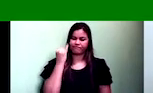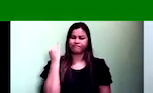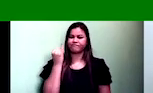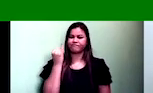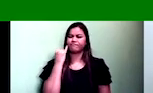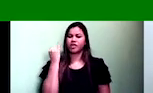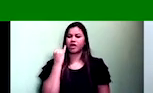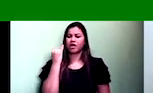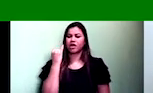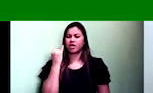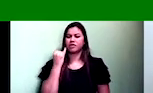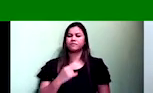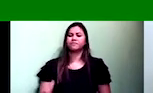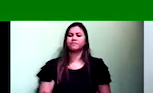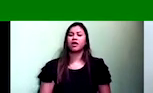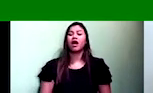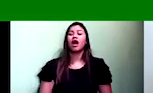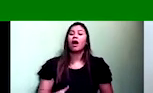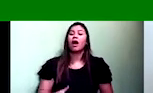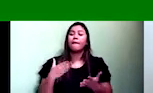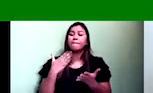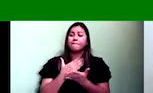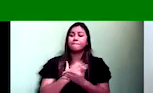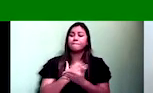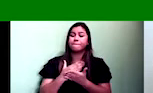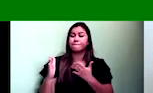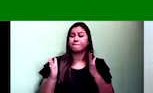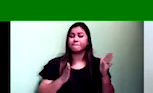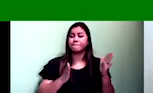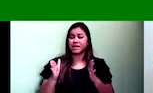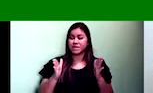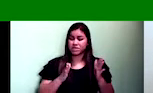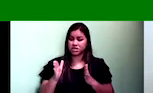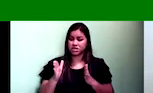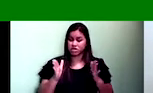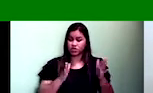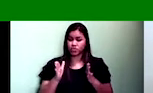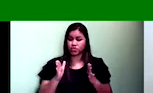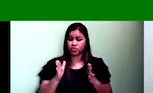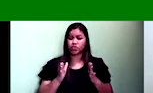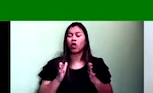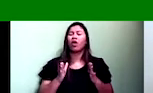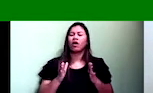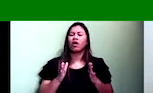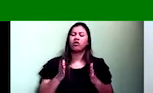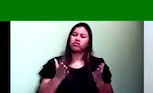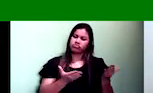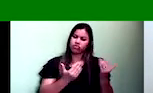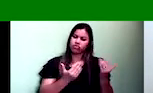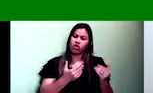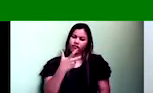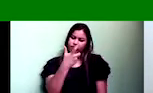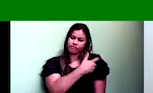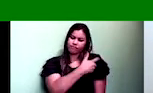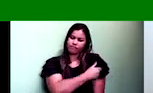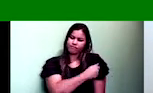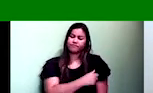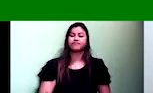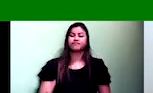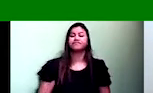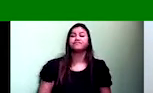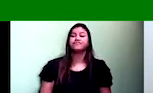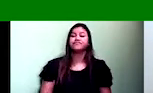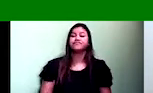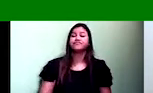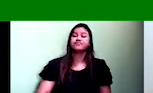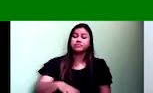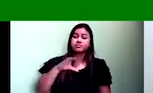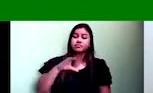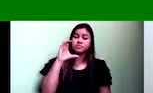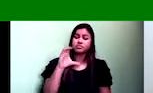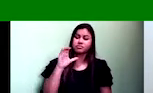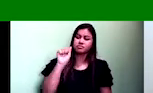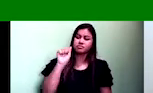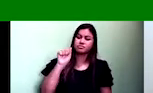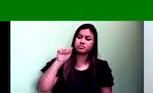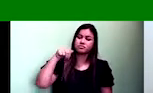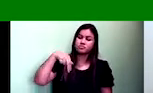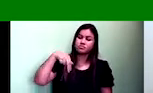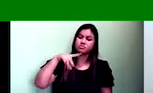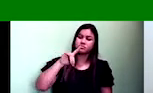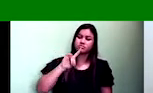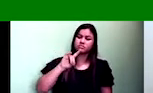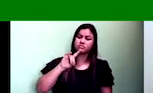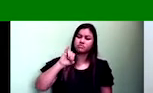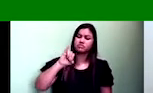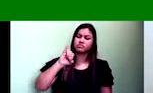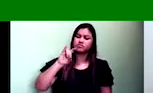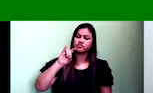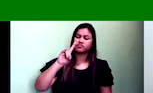administrada já na adolescência. A candidíase genital, formada por um fungo, né, causada, aliás, por